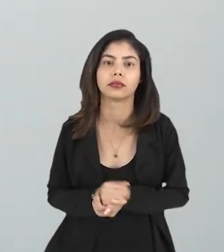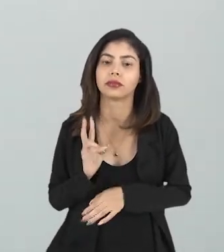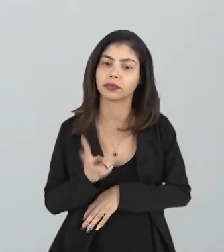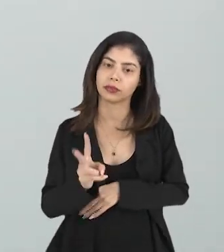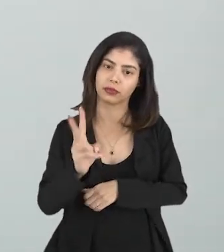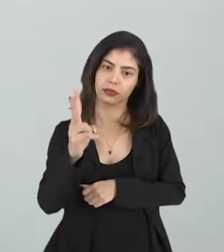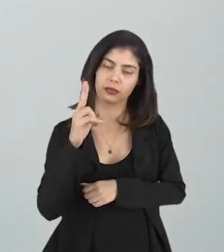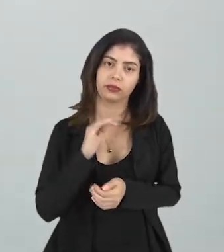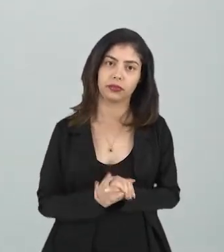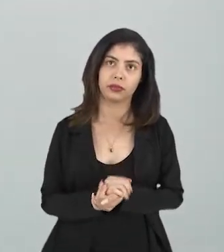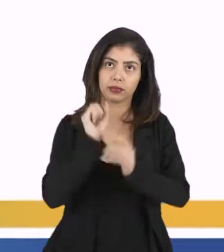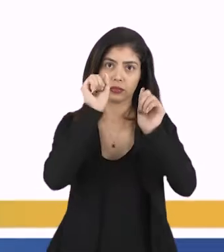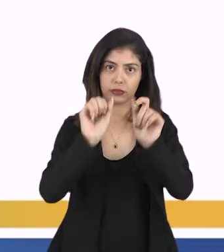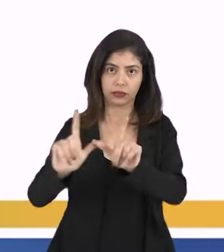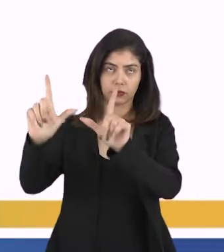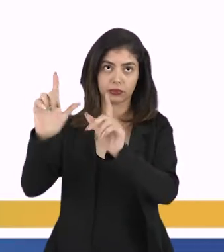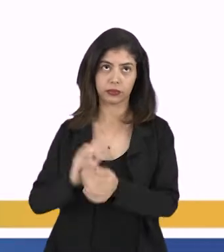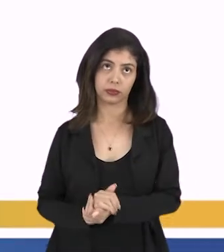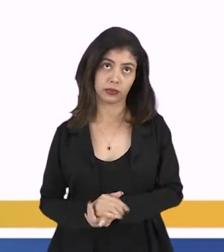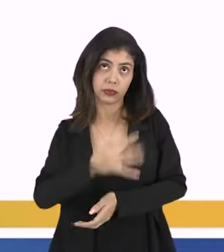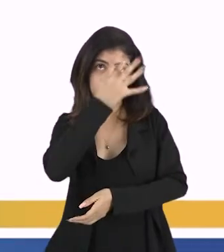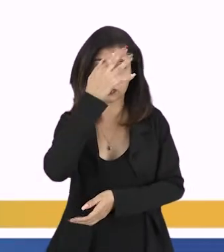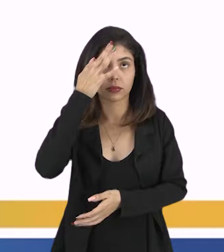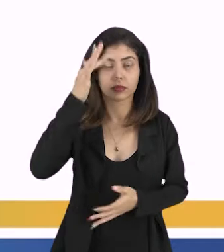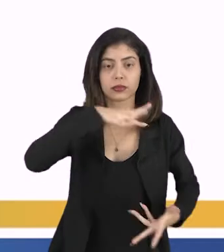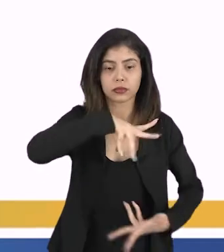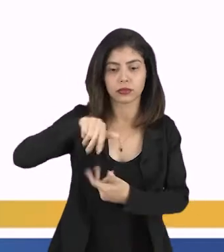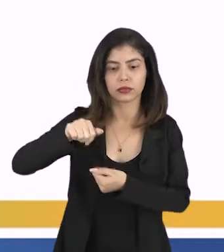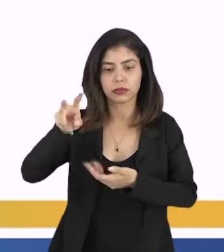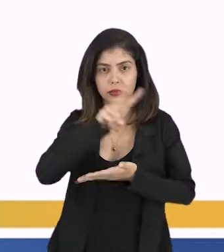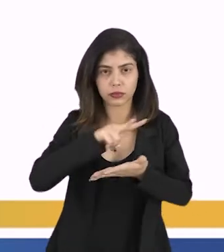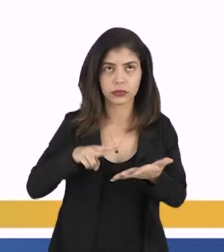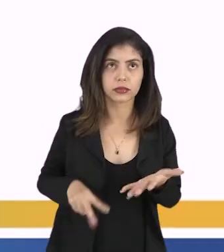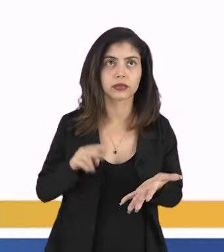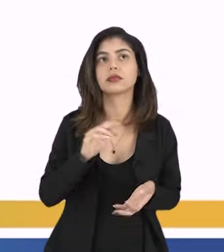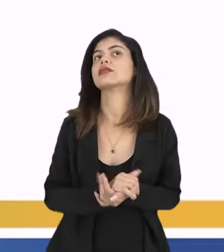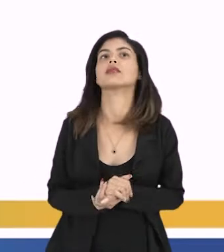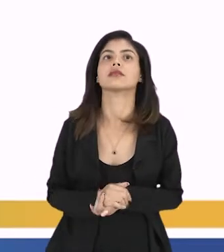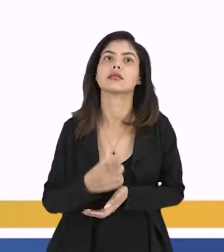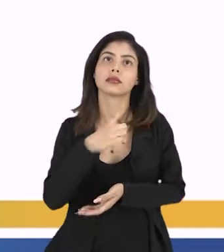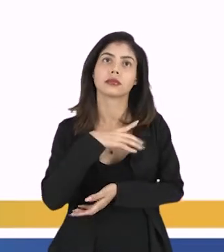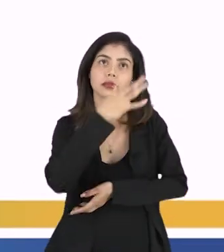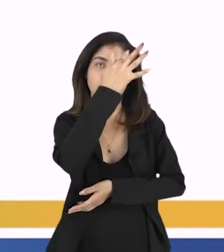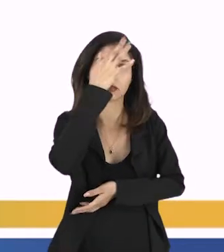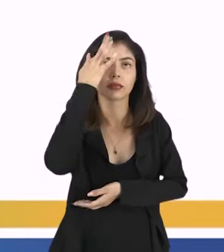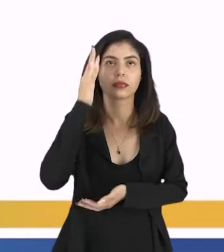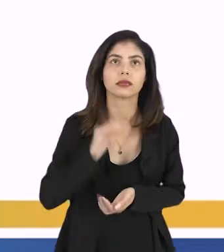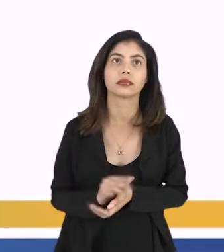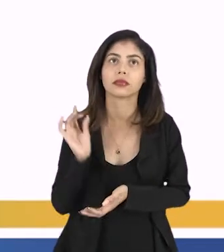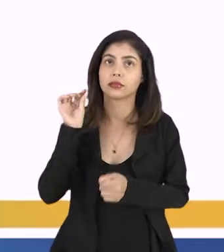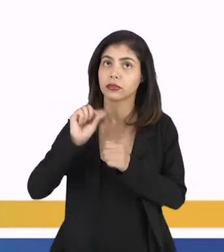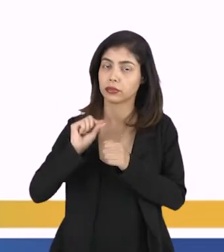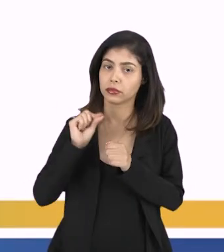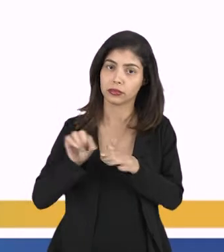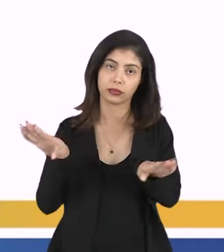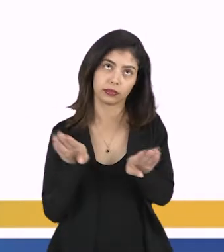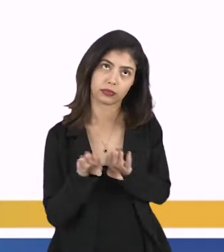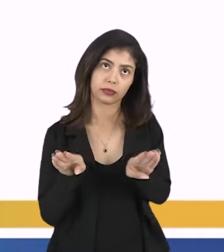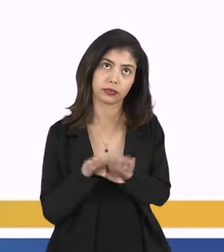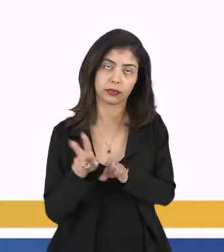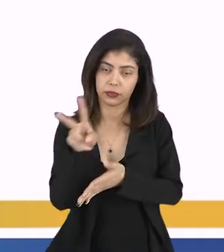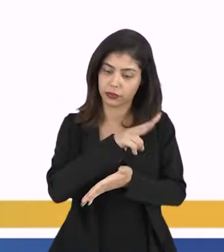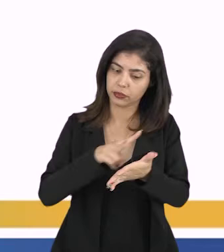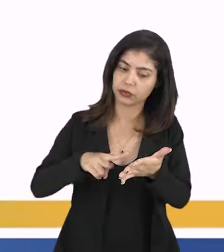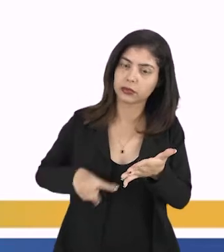prosseguir no próximo slide, a filosofia no mundo da literatura. Então, A filosofia, ela é feita também